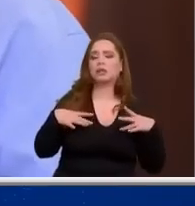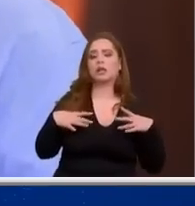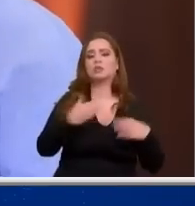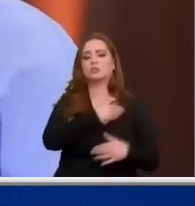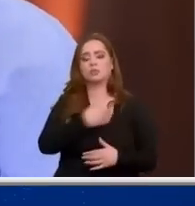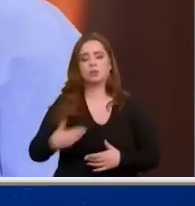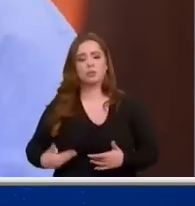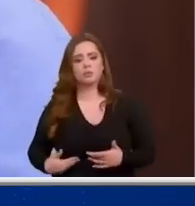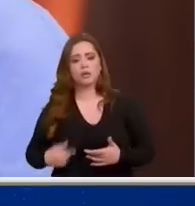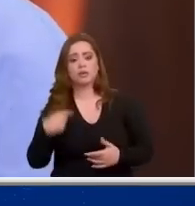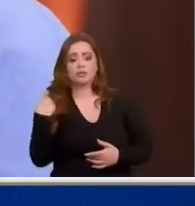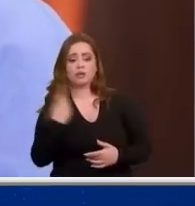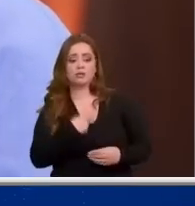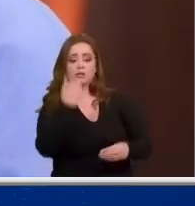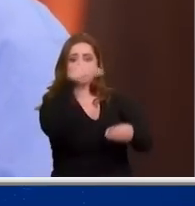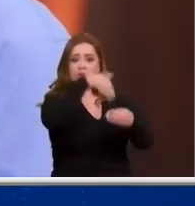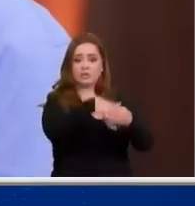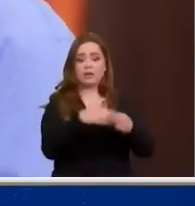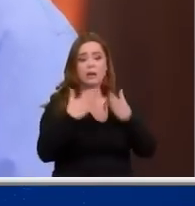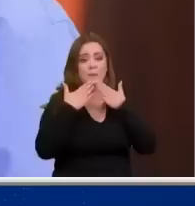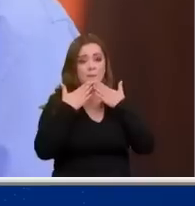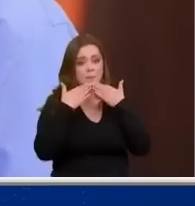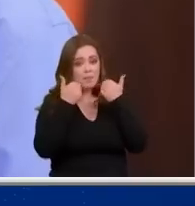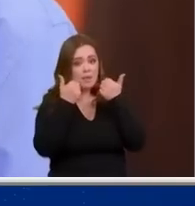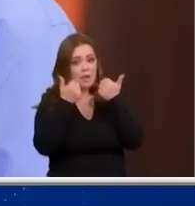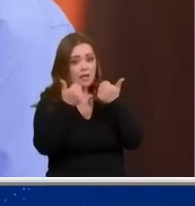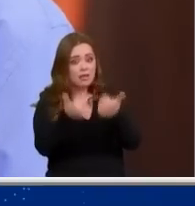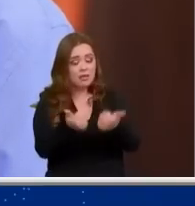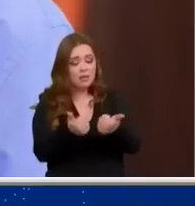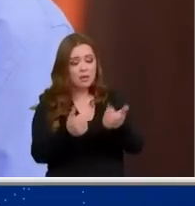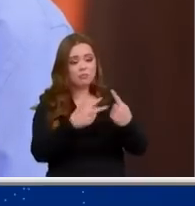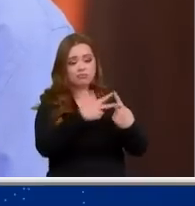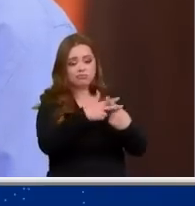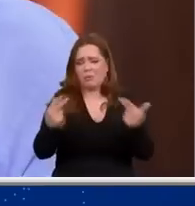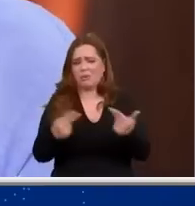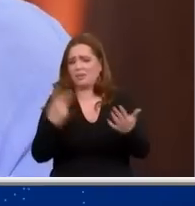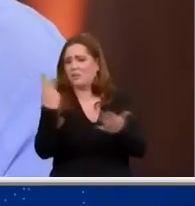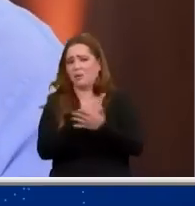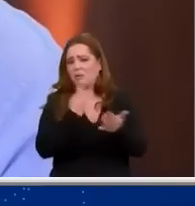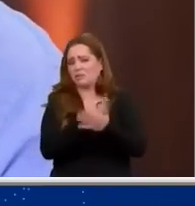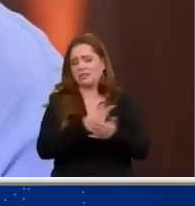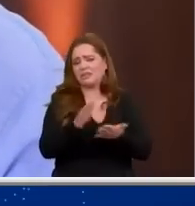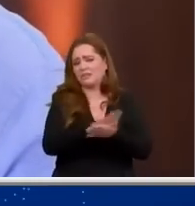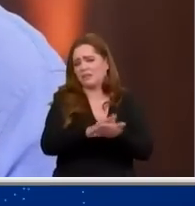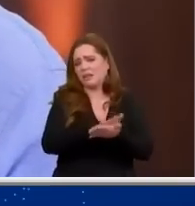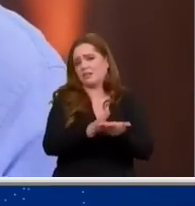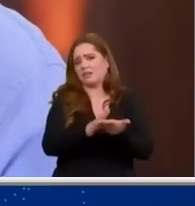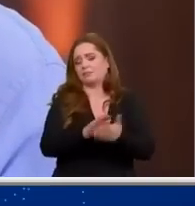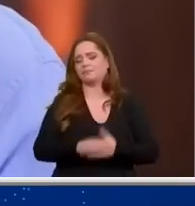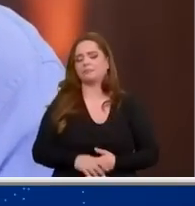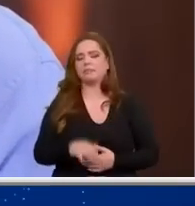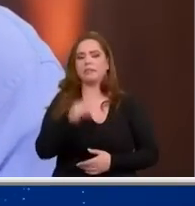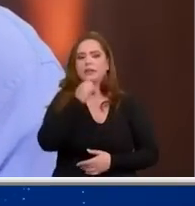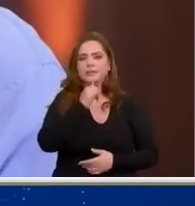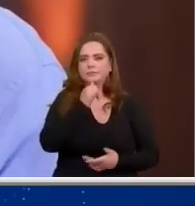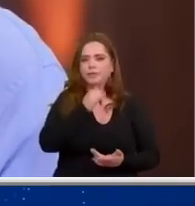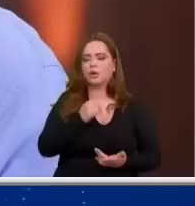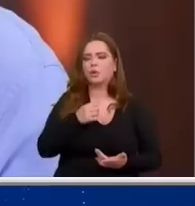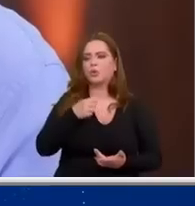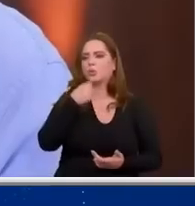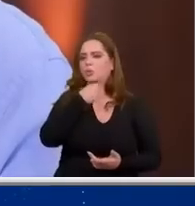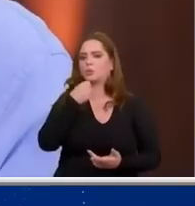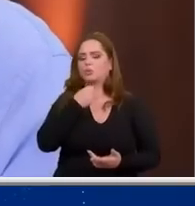síndrome de Estocolmo e desenvolver um amor uma paixão pelos seus